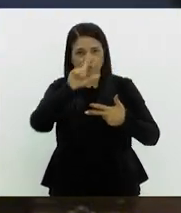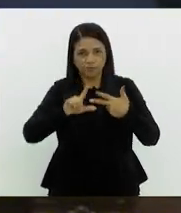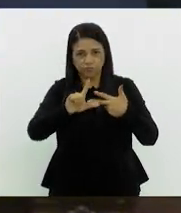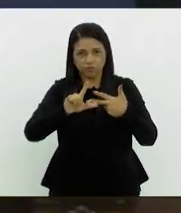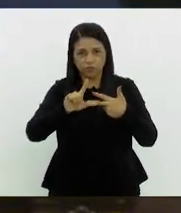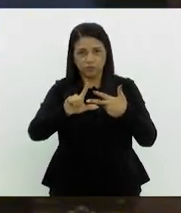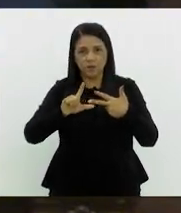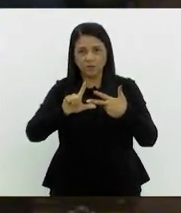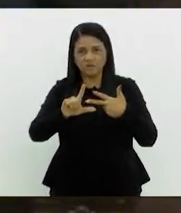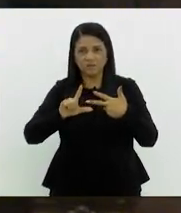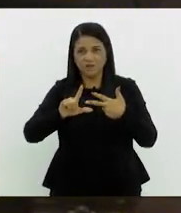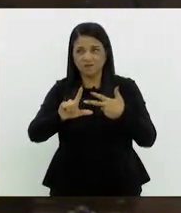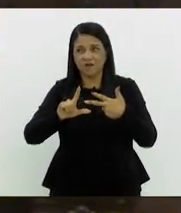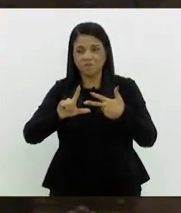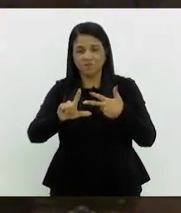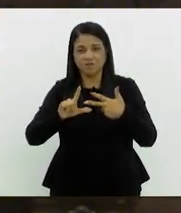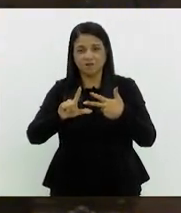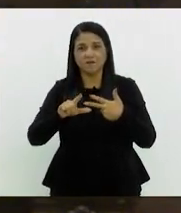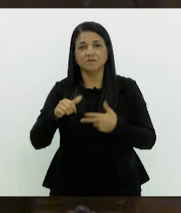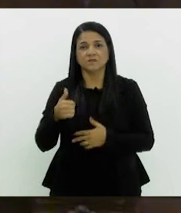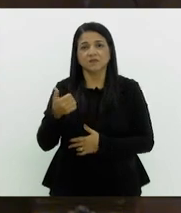dispõe de 15 minutos.